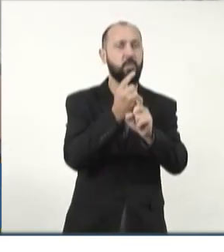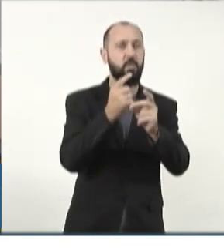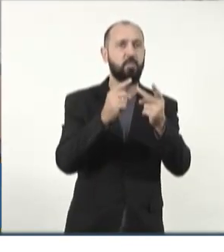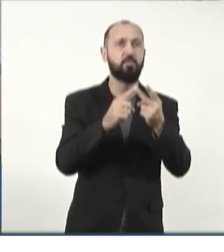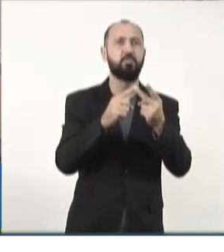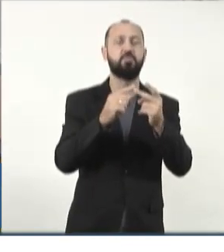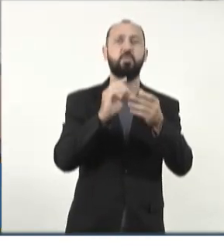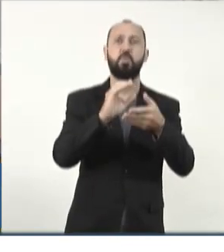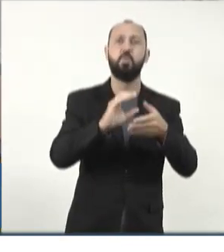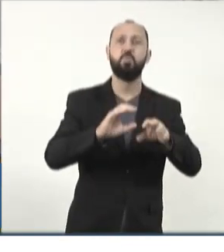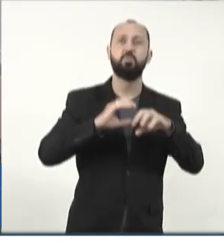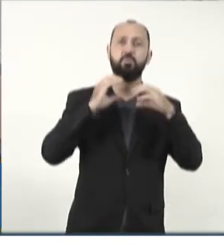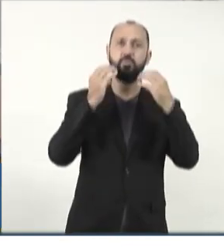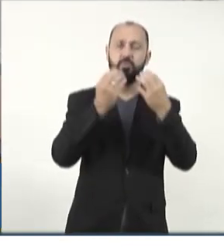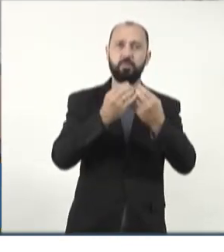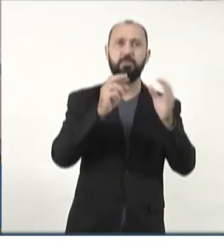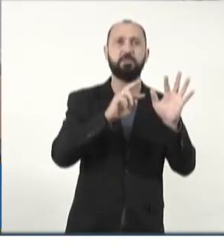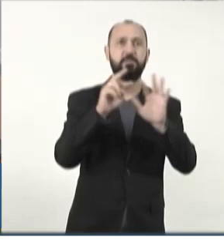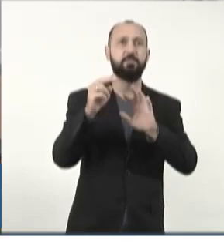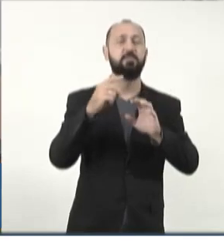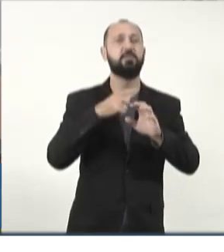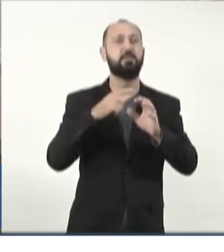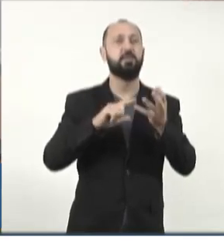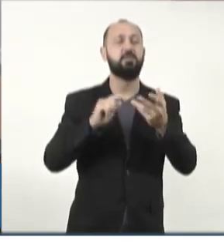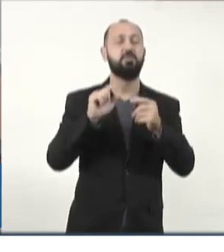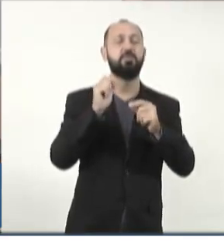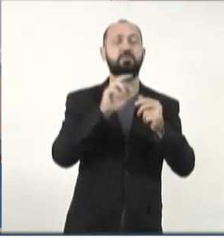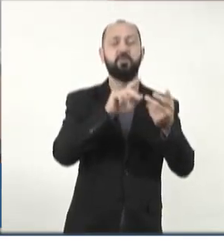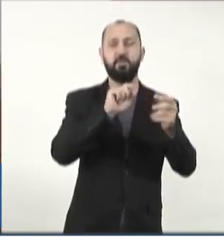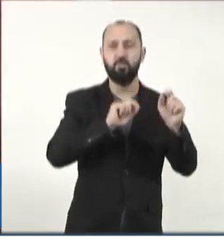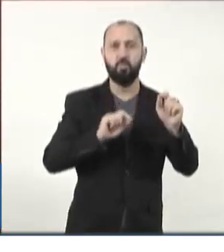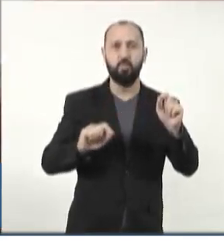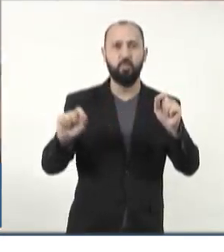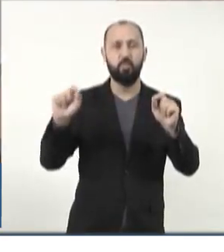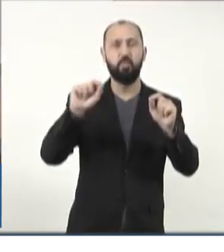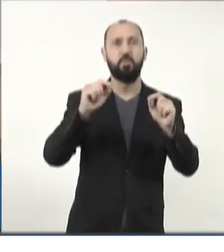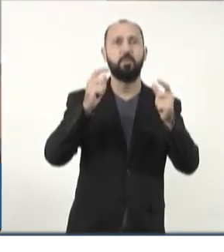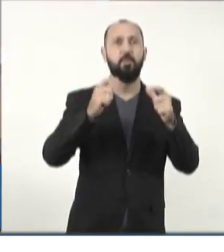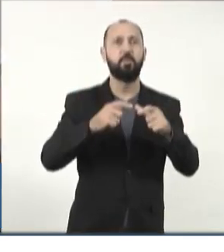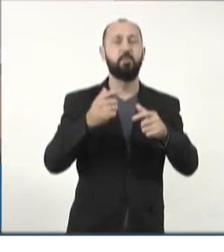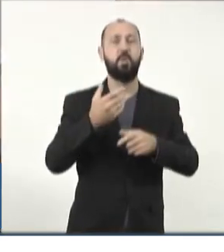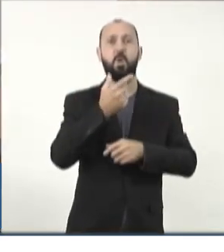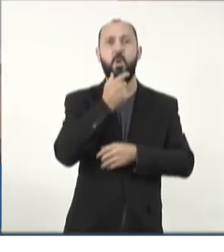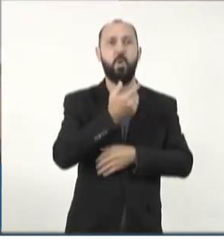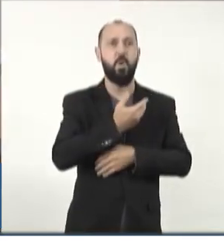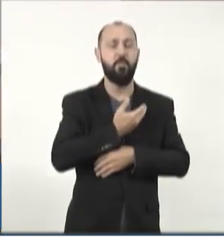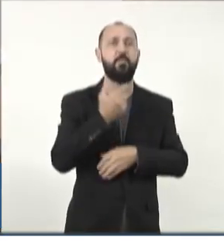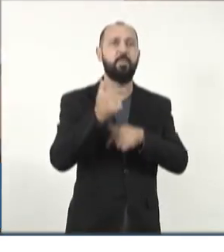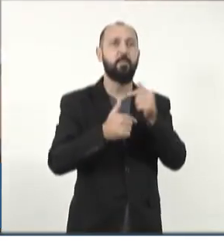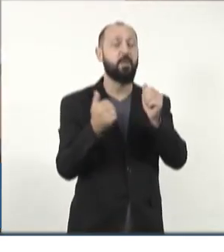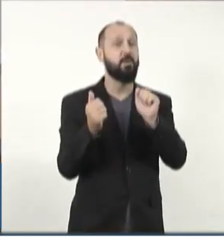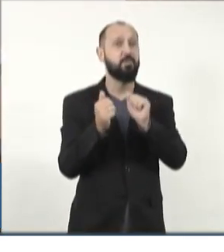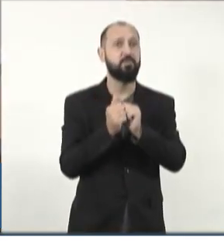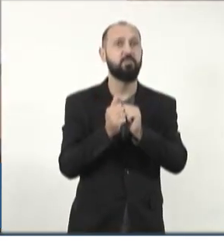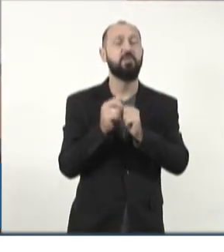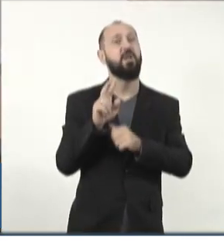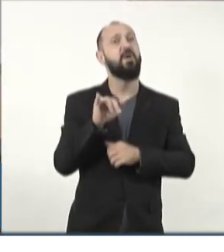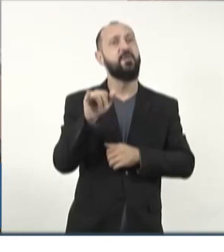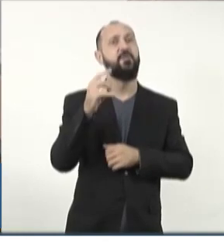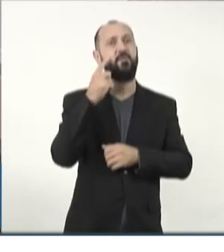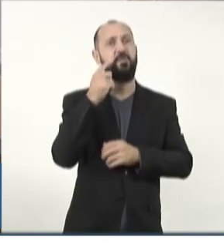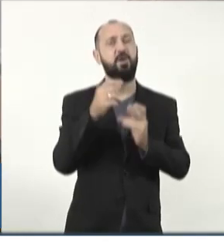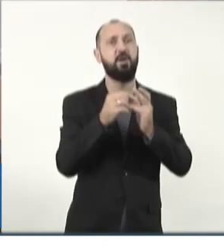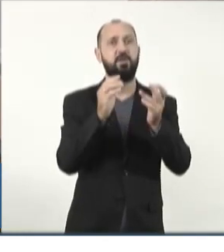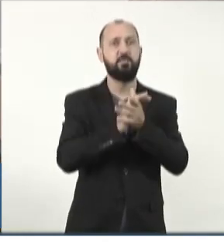todos os congressos que todas as semanas tem em diversos lugares. Para o nosso colega homem que trabalha ao nosso lado, ele vai,